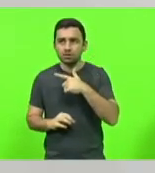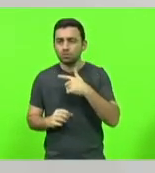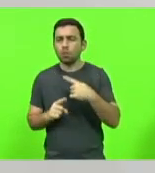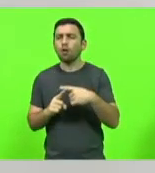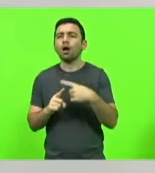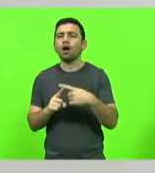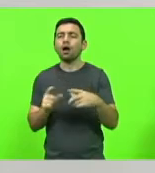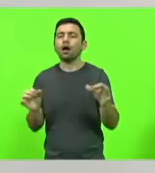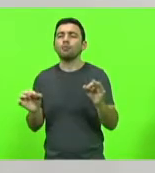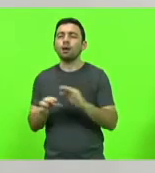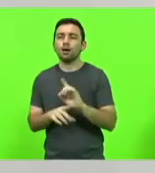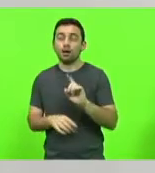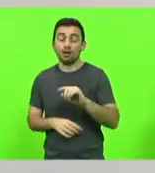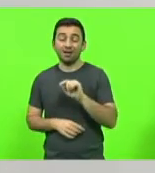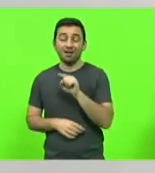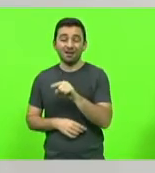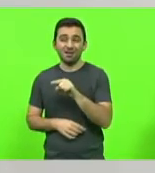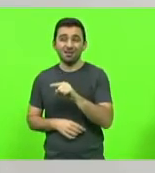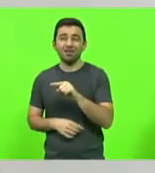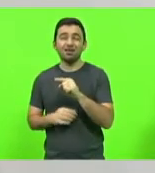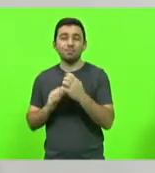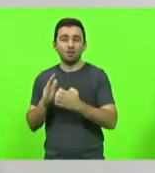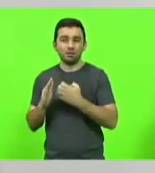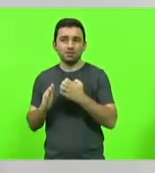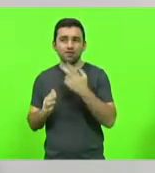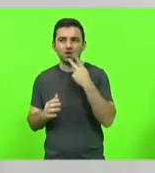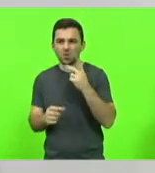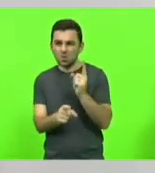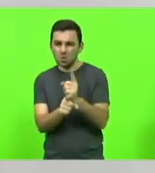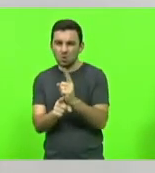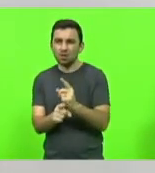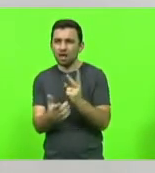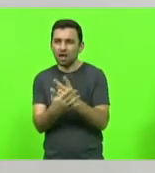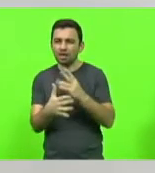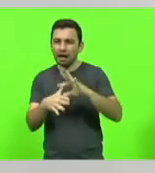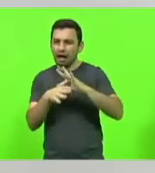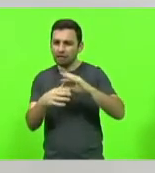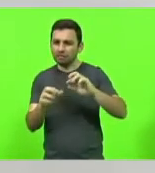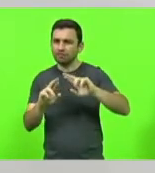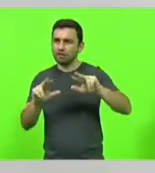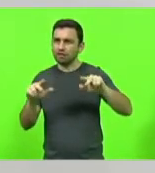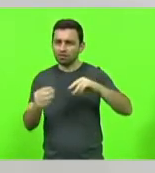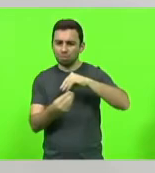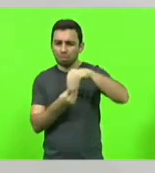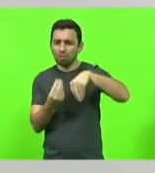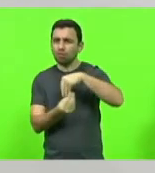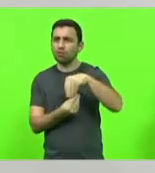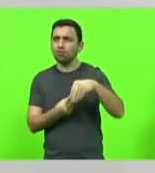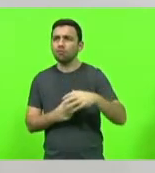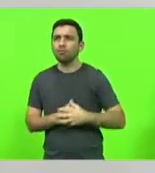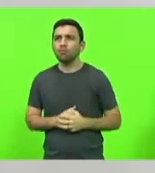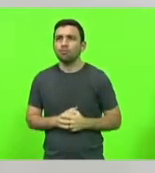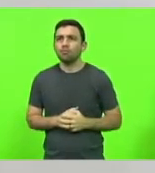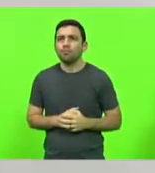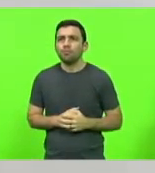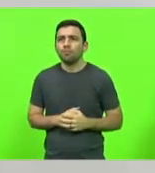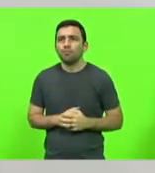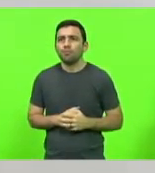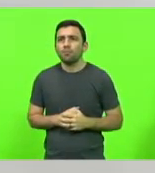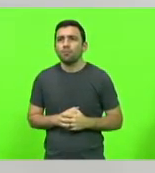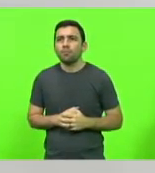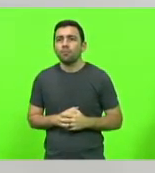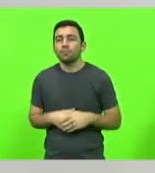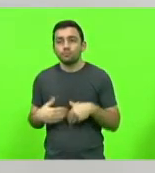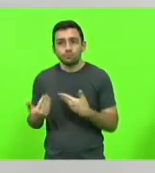A Proteste constatou falha de higiene e encontrou espécie animal de carne diferente da informada em outra loja. Então, a Proteste do